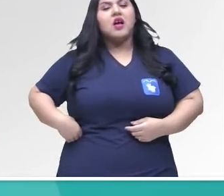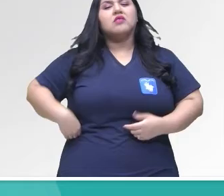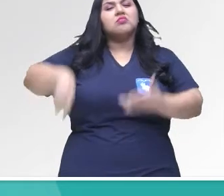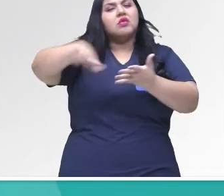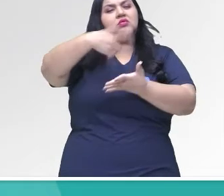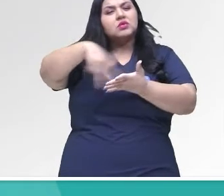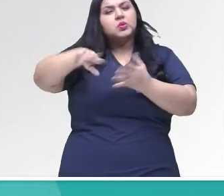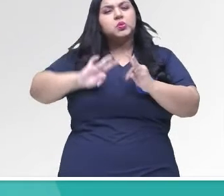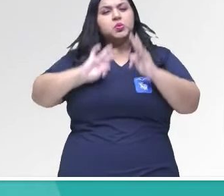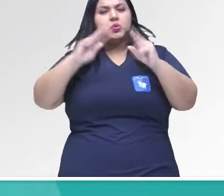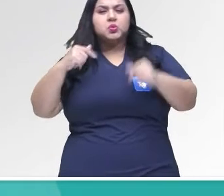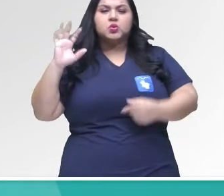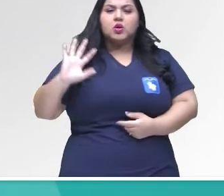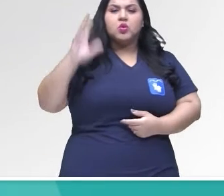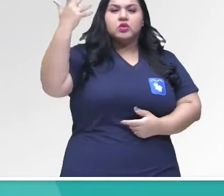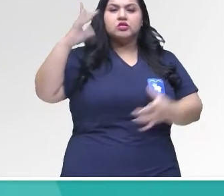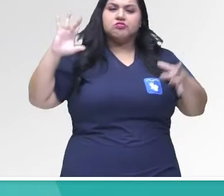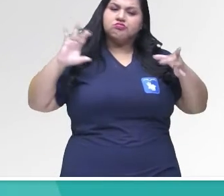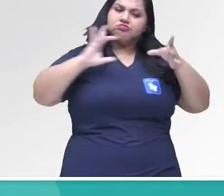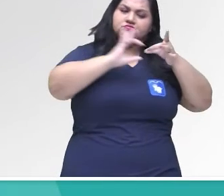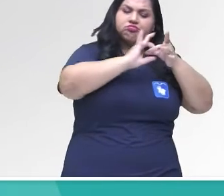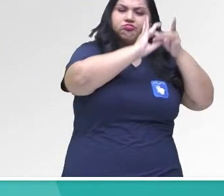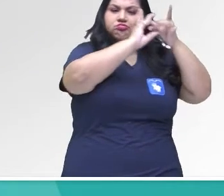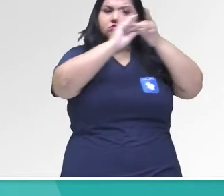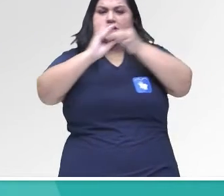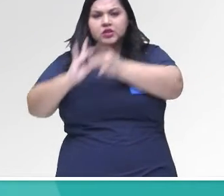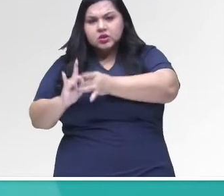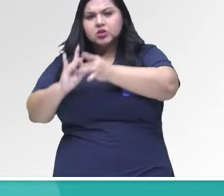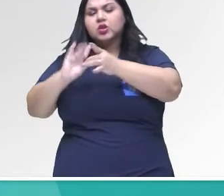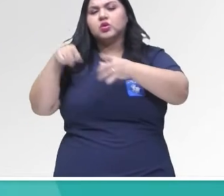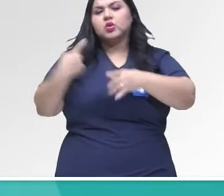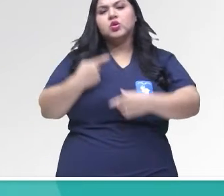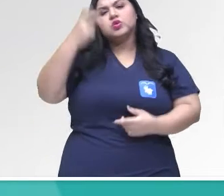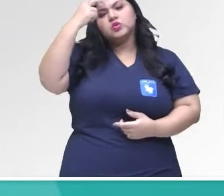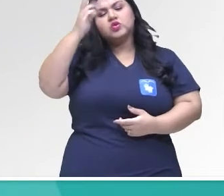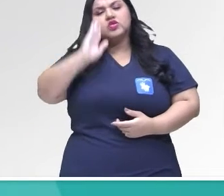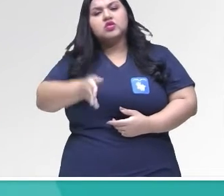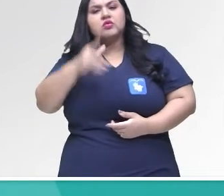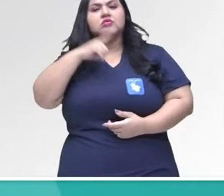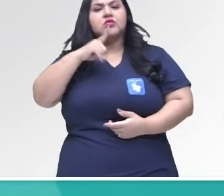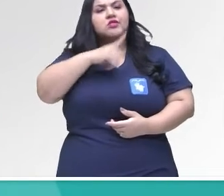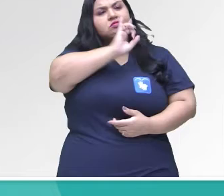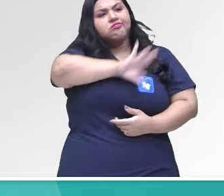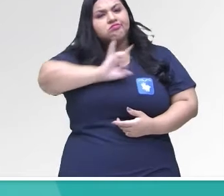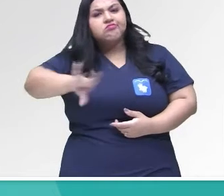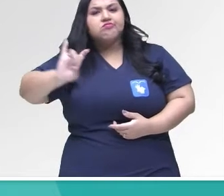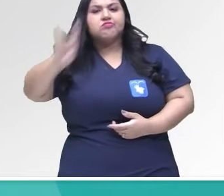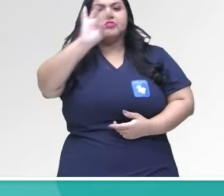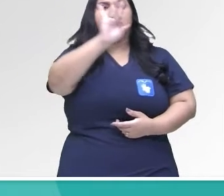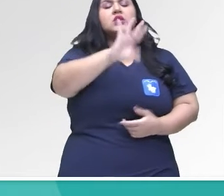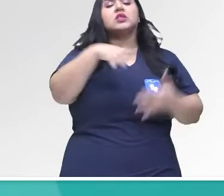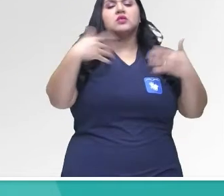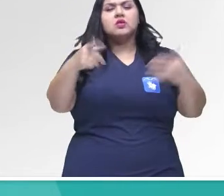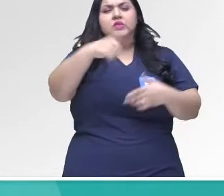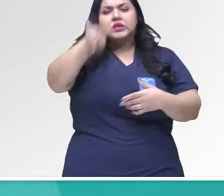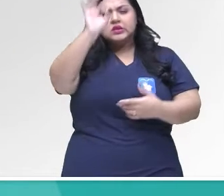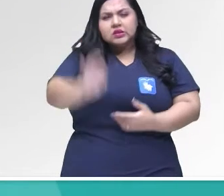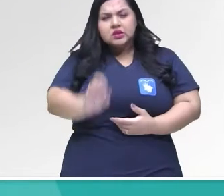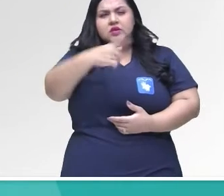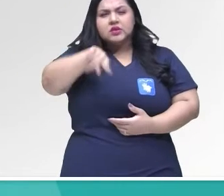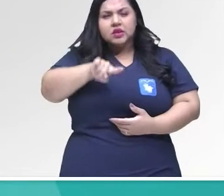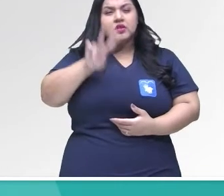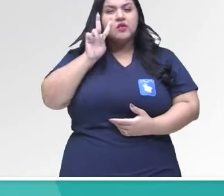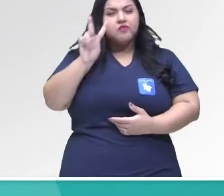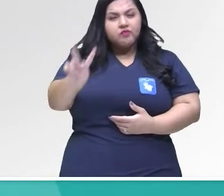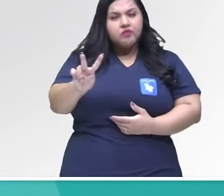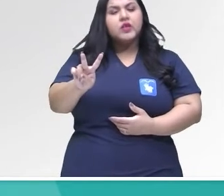isso acontece fazendo essa conexão com a nossa cultura, o que já existe em cada localidade. Com certeza vocês devem estar